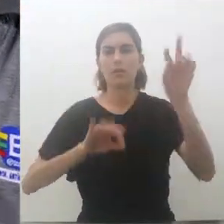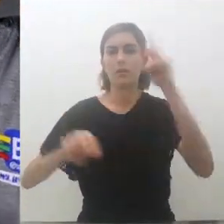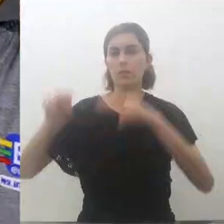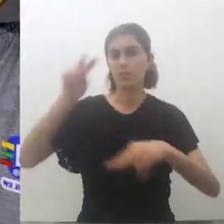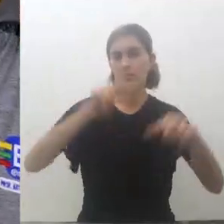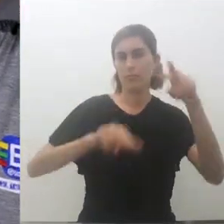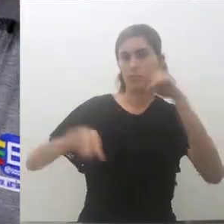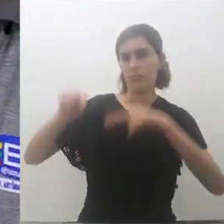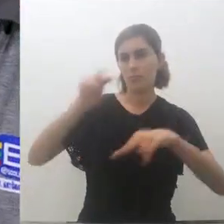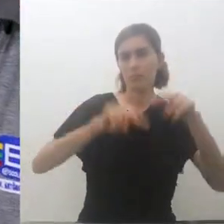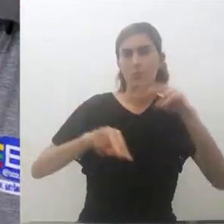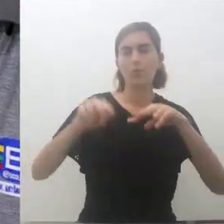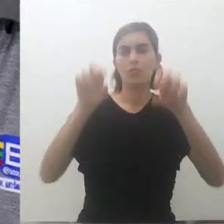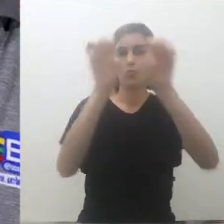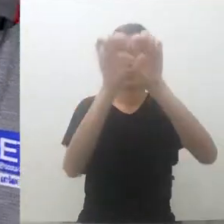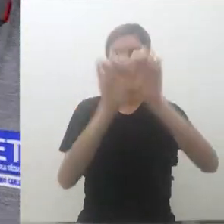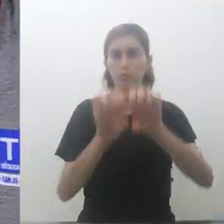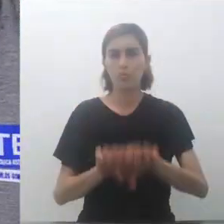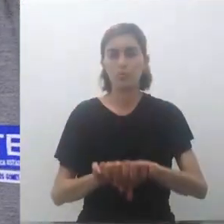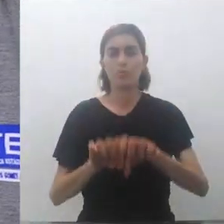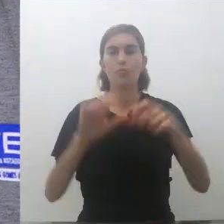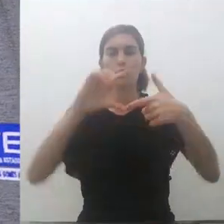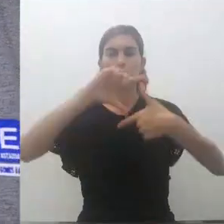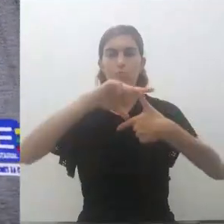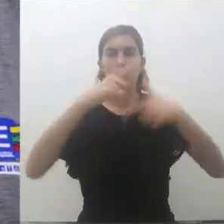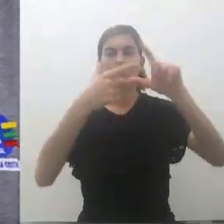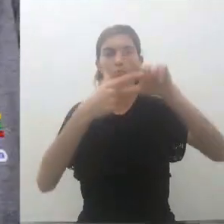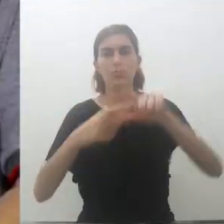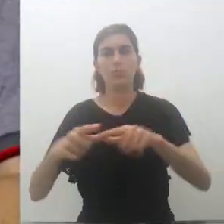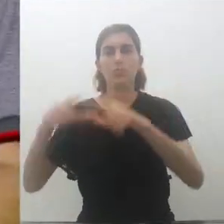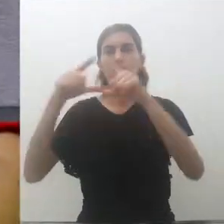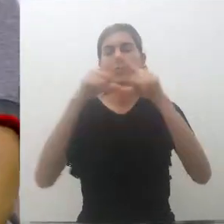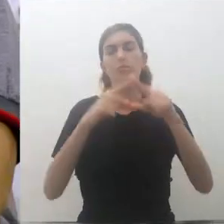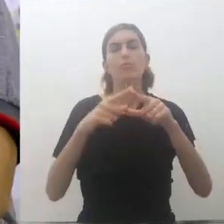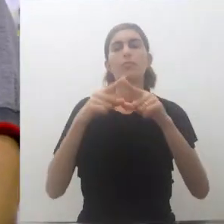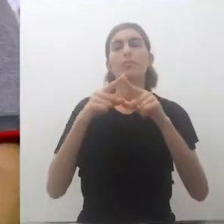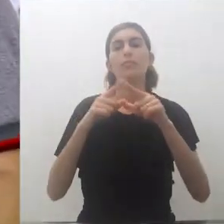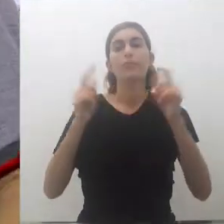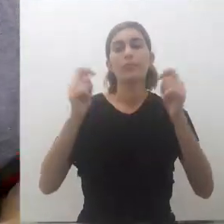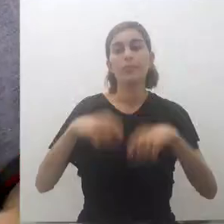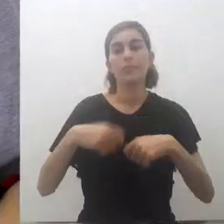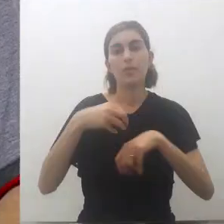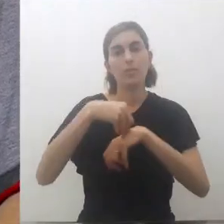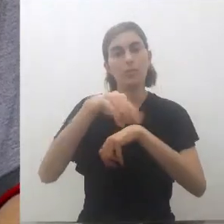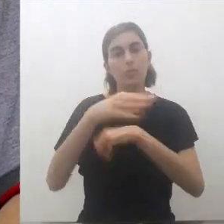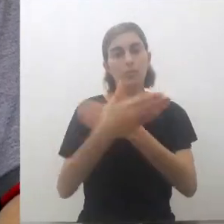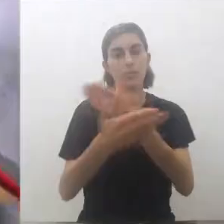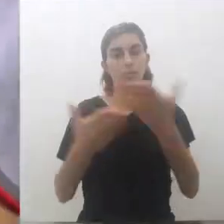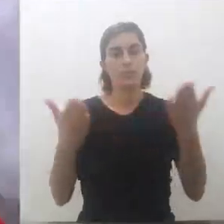com estruturas geométricas, né, de composição. Eu trouxe aqui para você